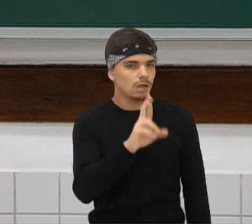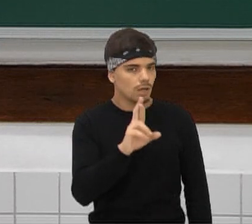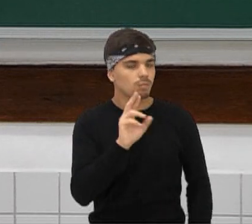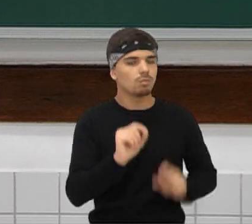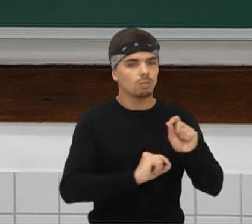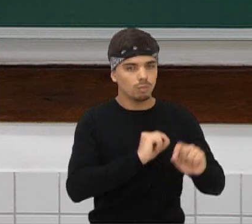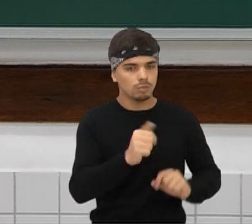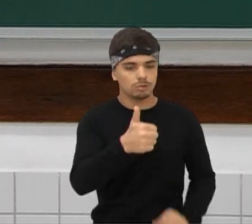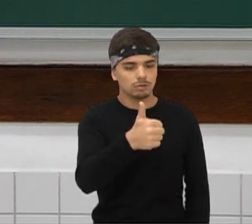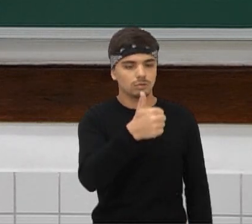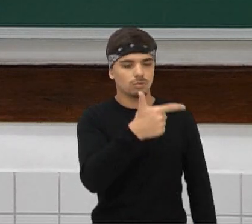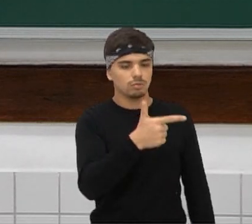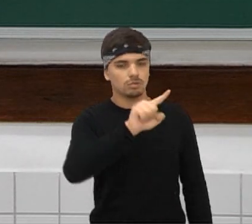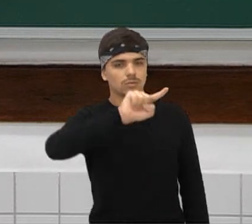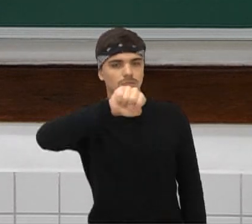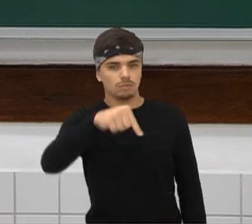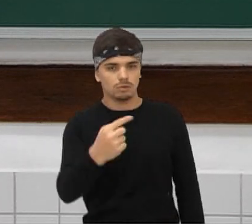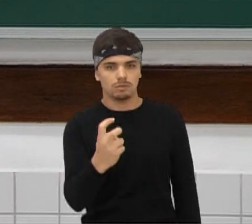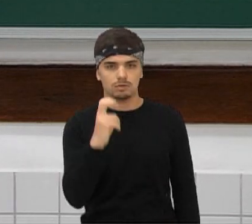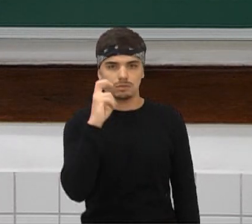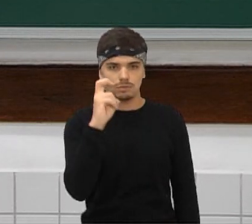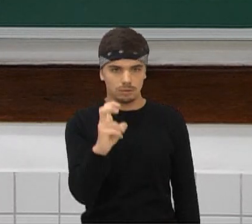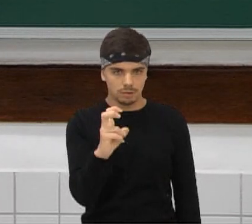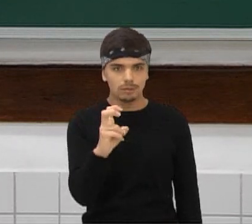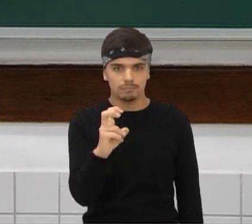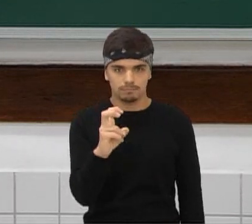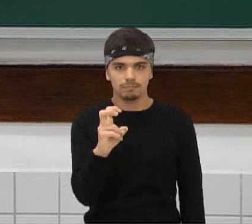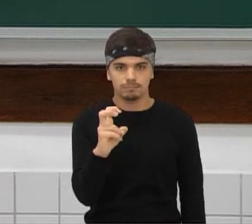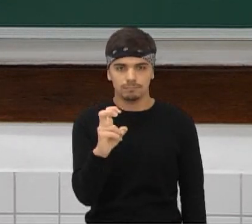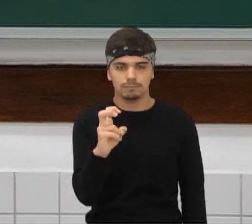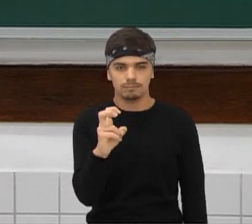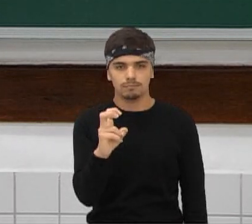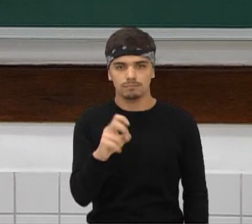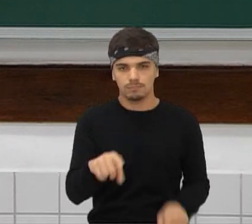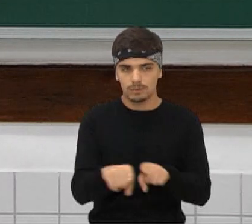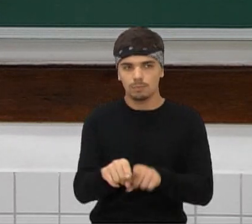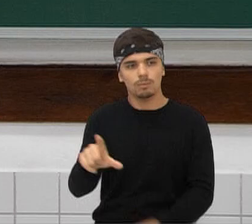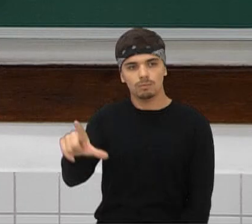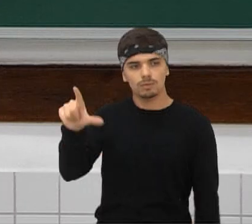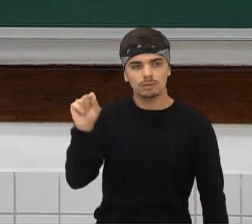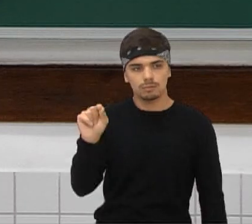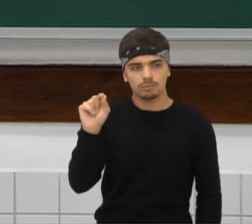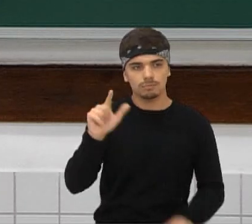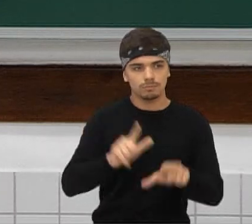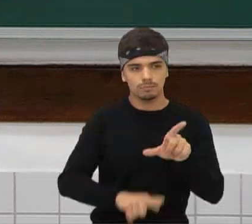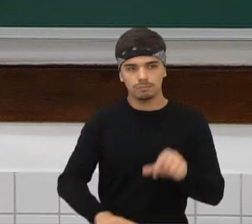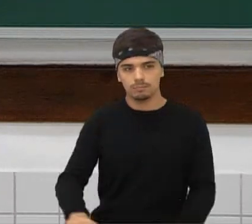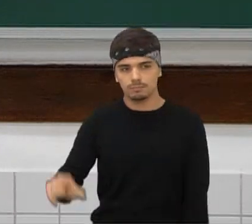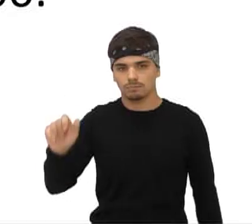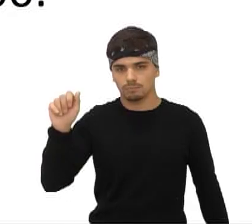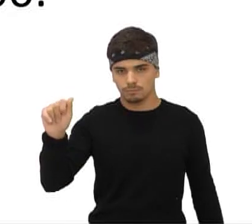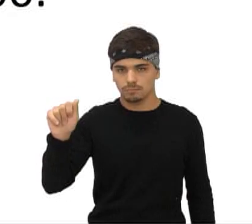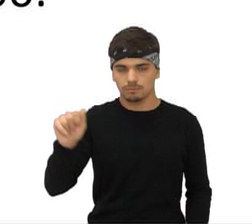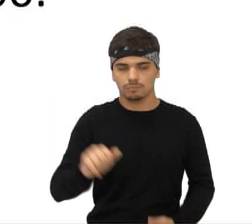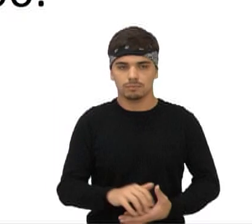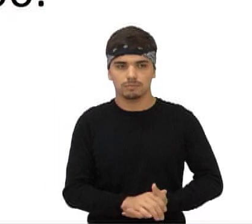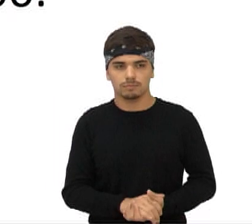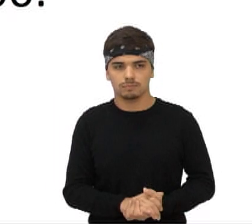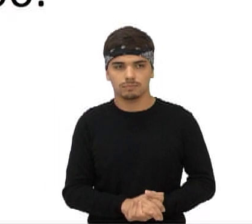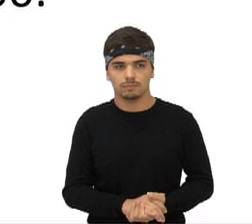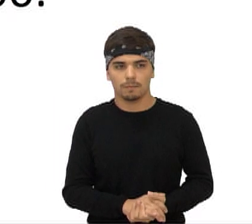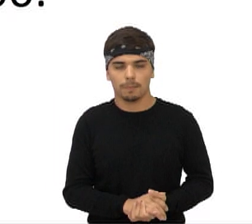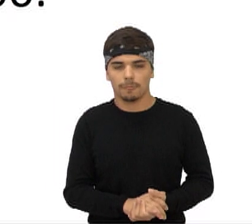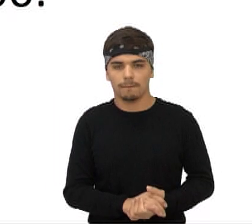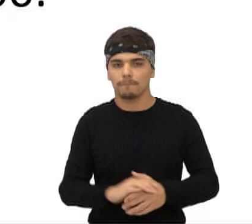de 12,5. Logo, a opção correta é a letra A. Tá bom?